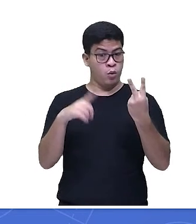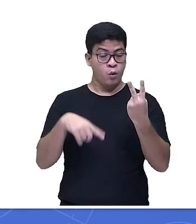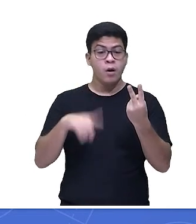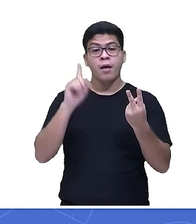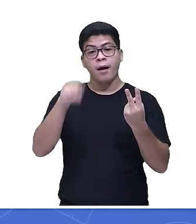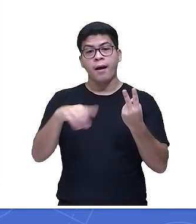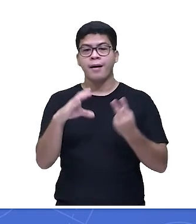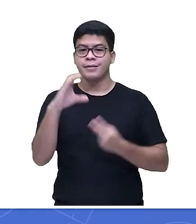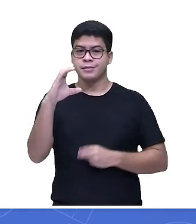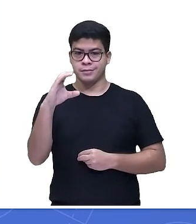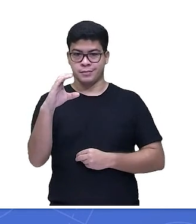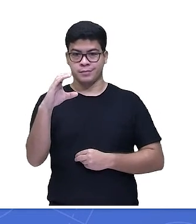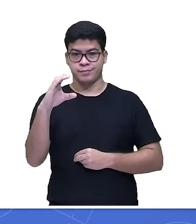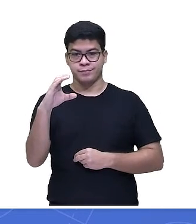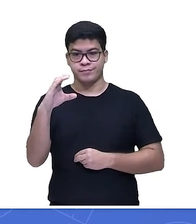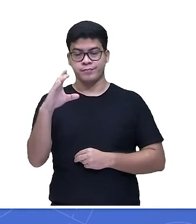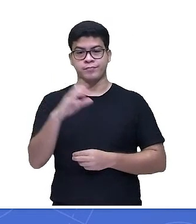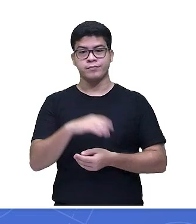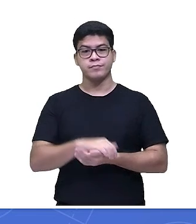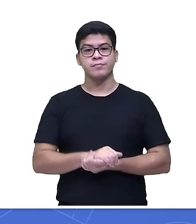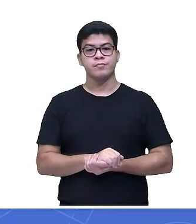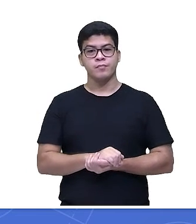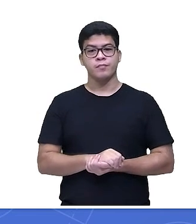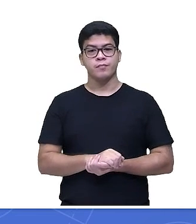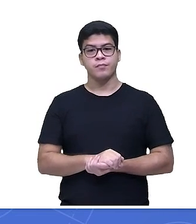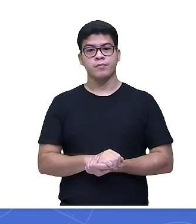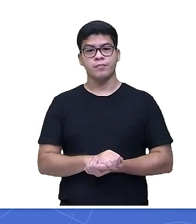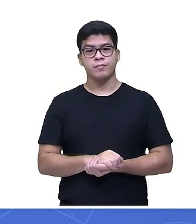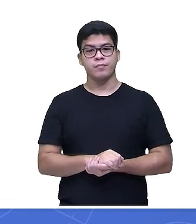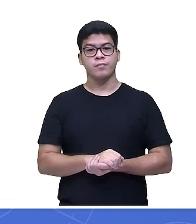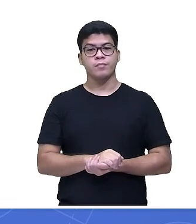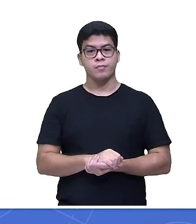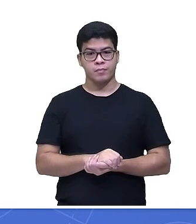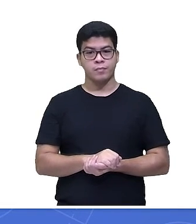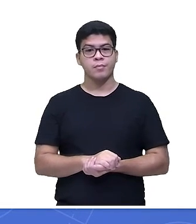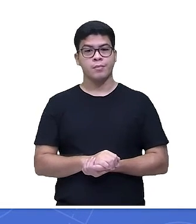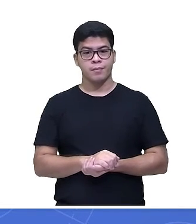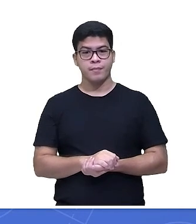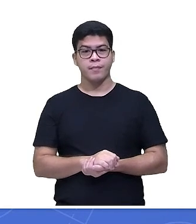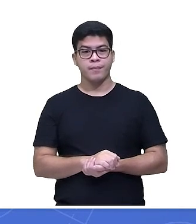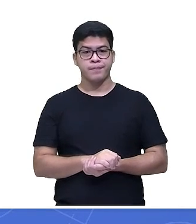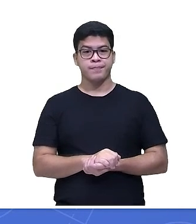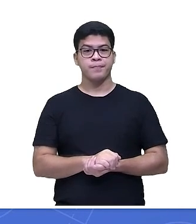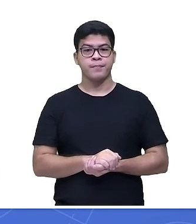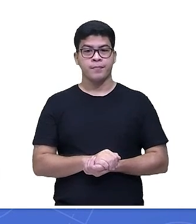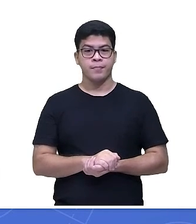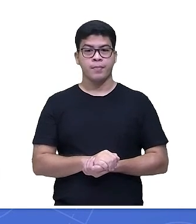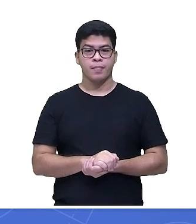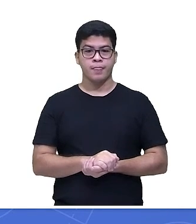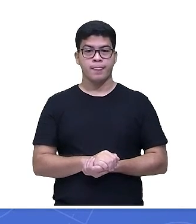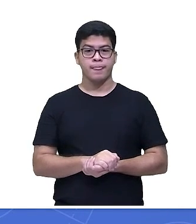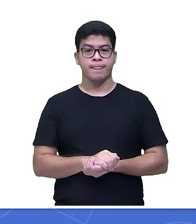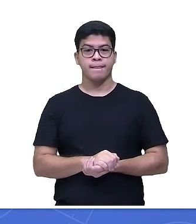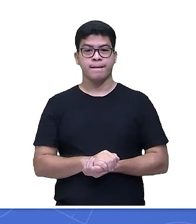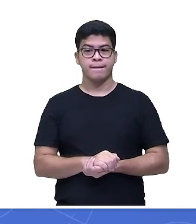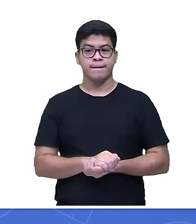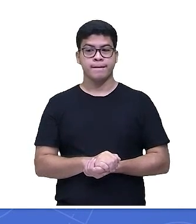é a letra C, né? A Cláudia de Nascimento. Muito bem, Cláudia. Obrigado pela